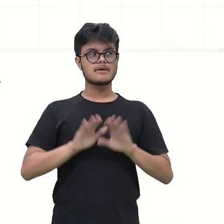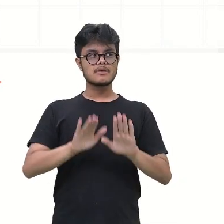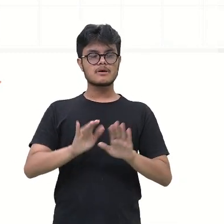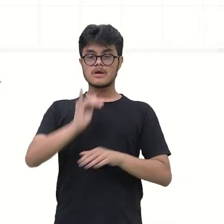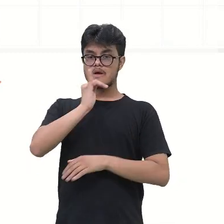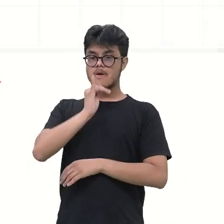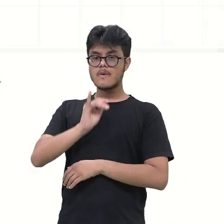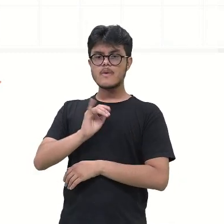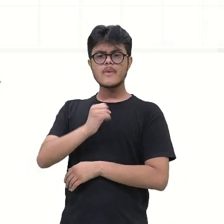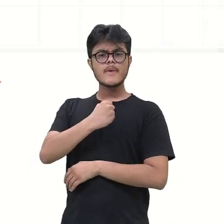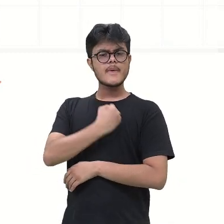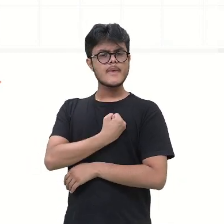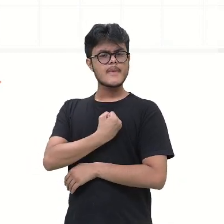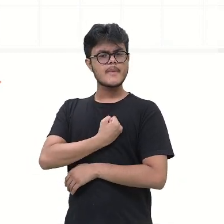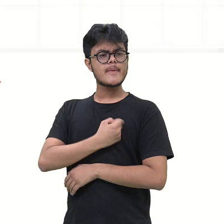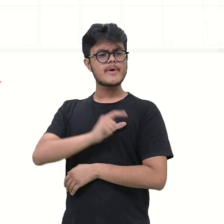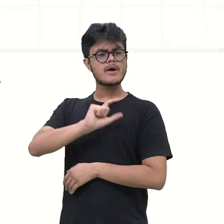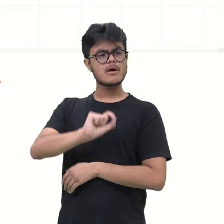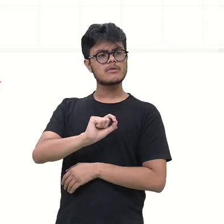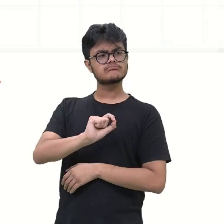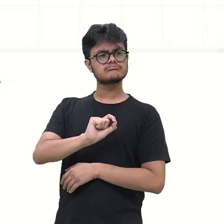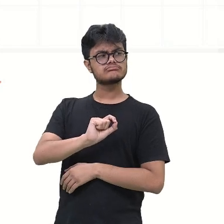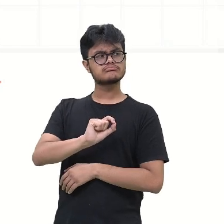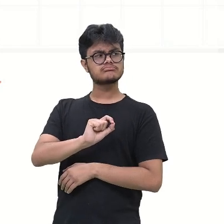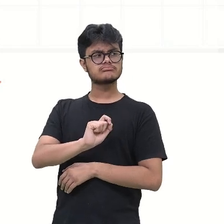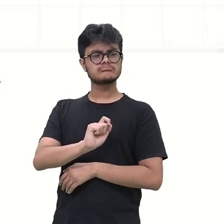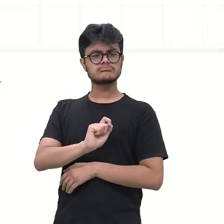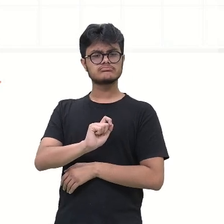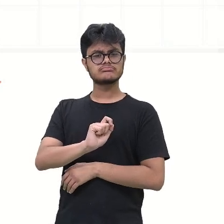Isso aqui é a mesma coisa que